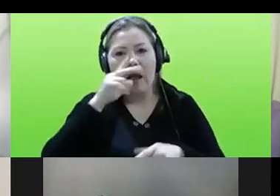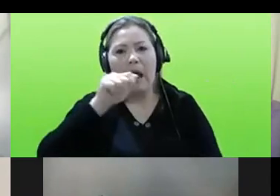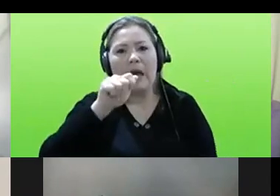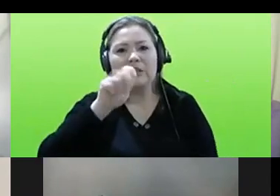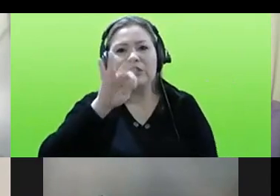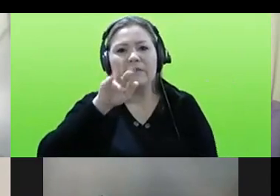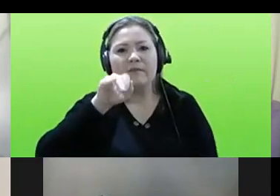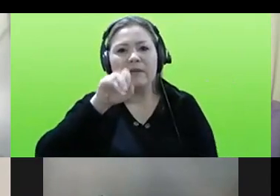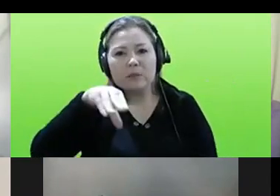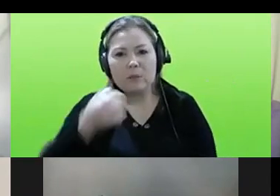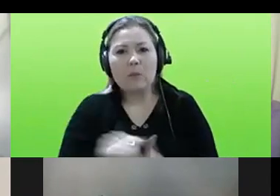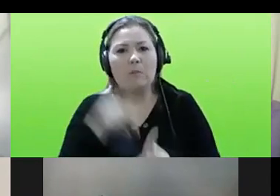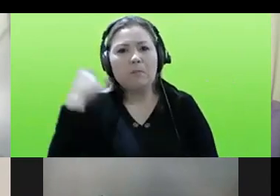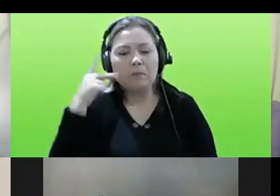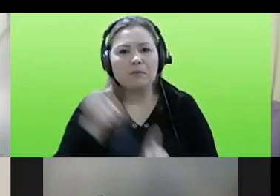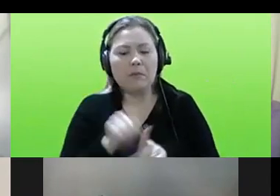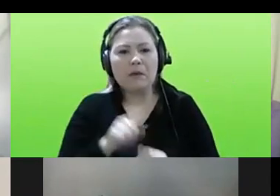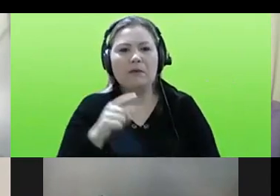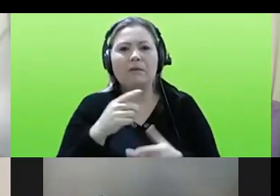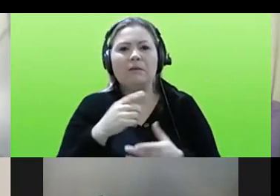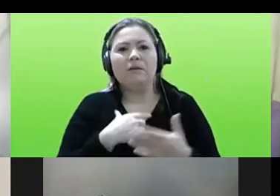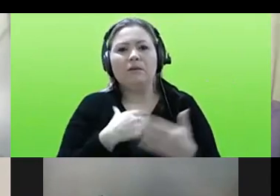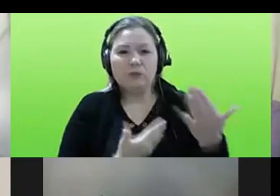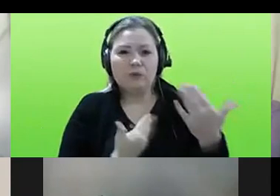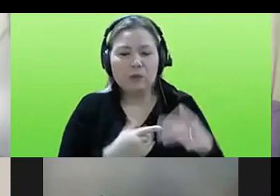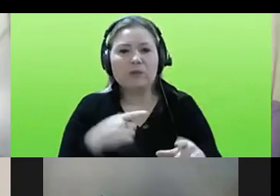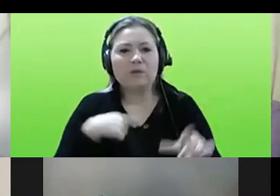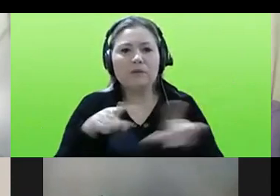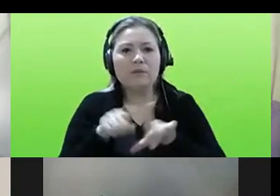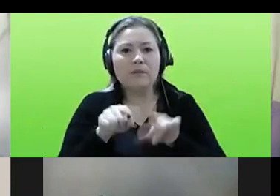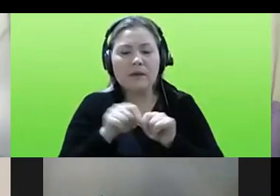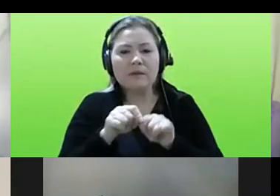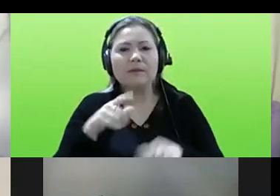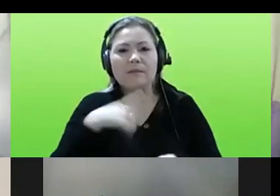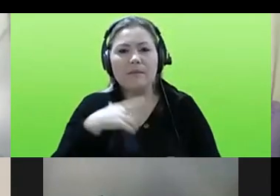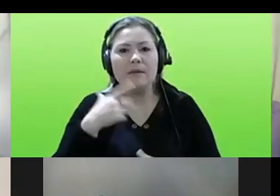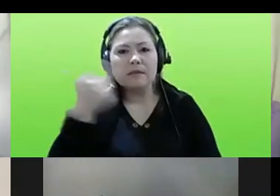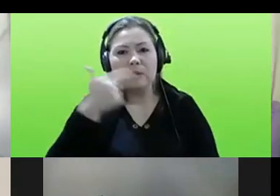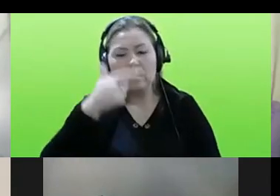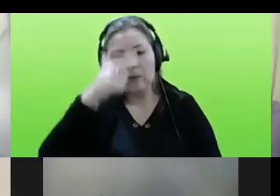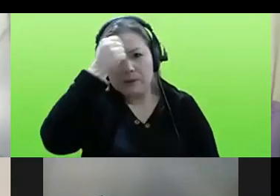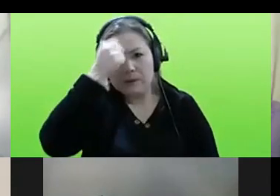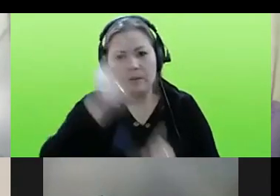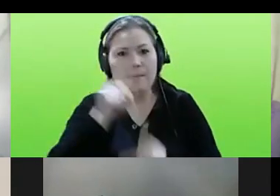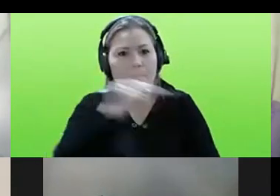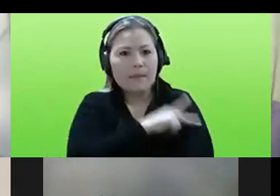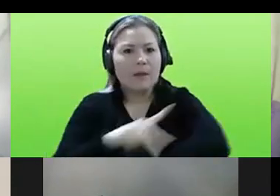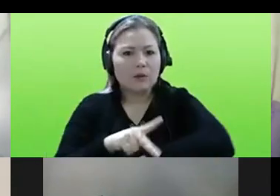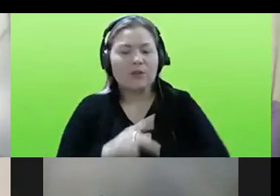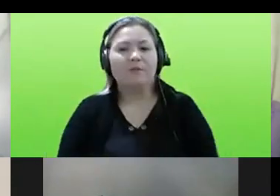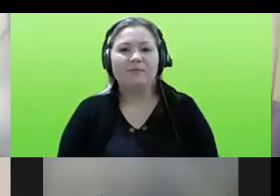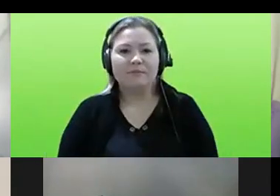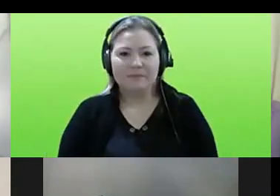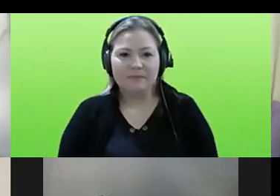político e juventude, e também faço simultaneamente a minha segunda graduação em Pedagogia.